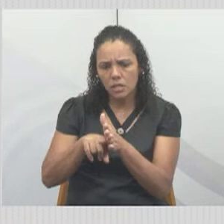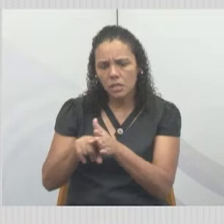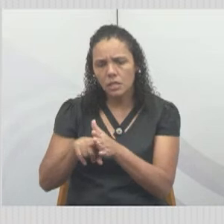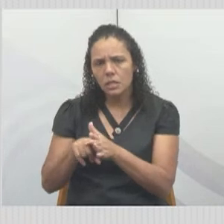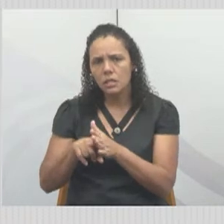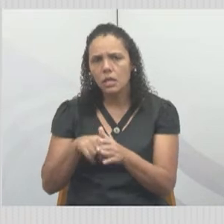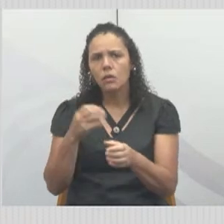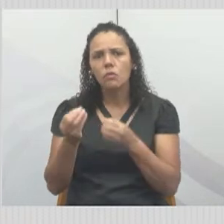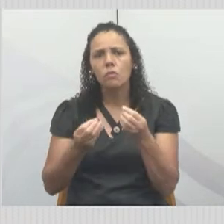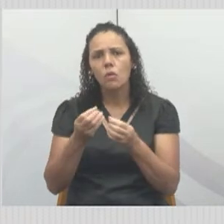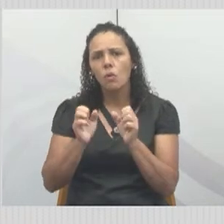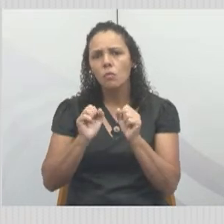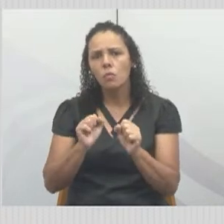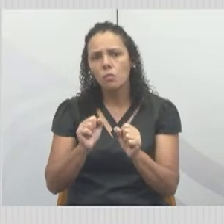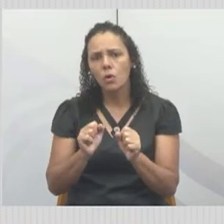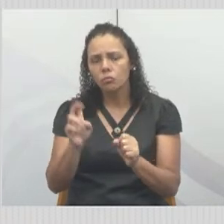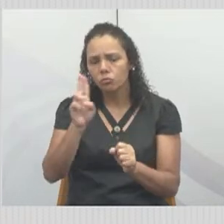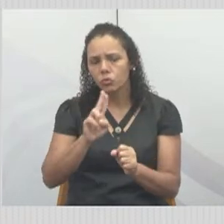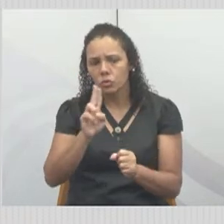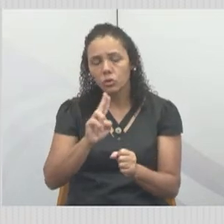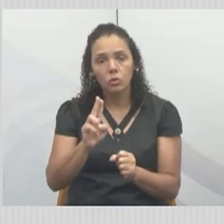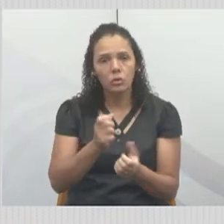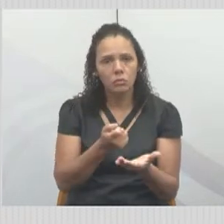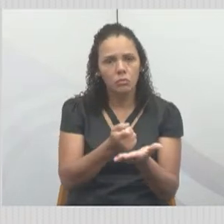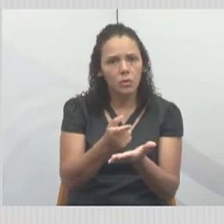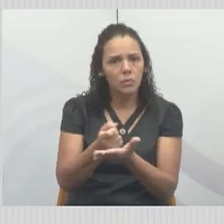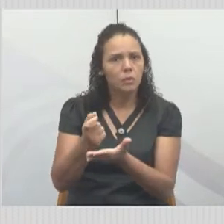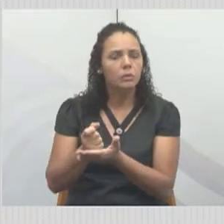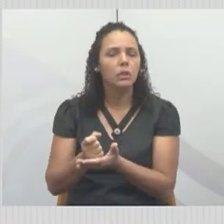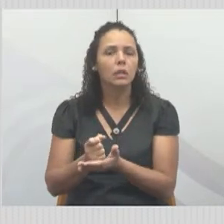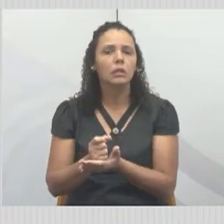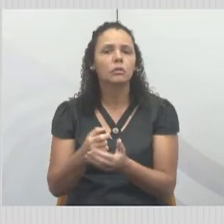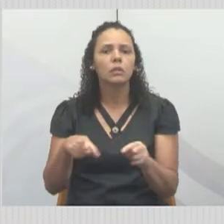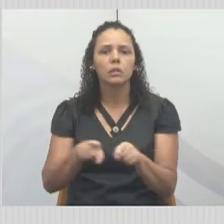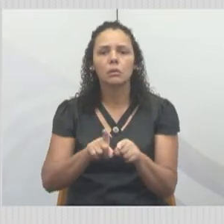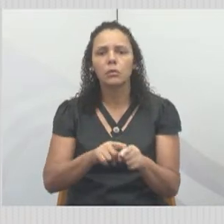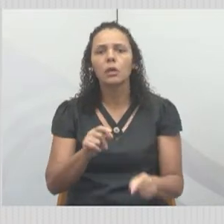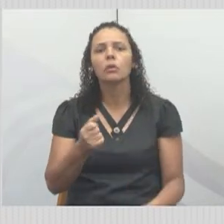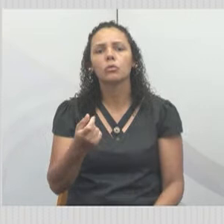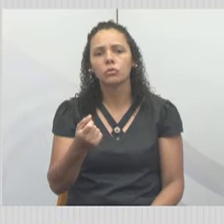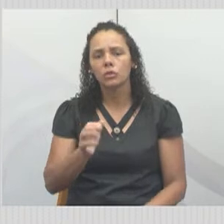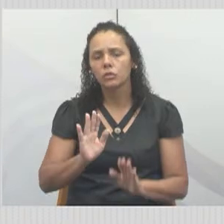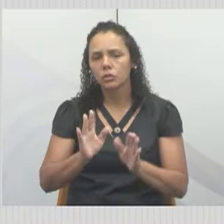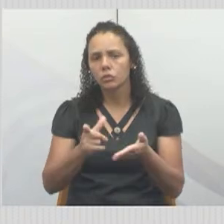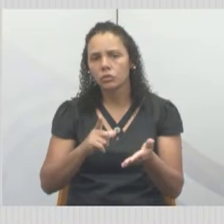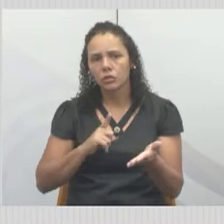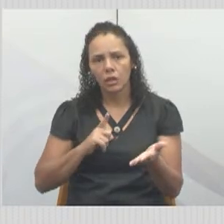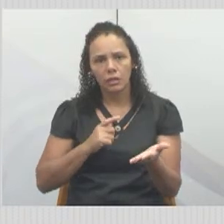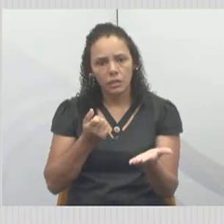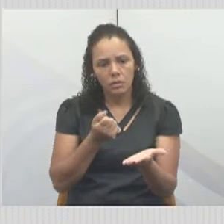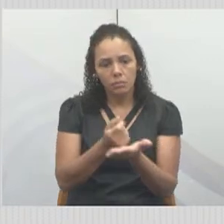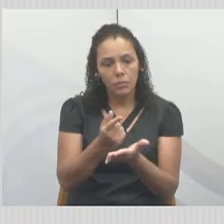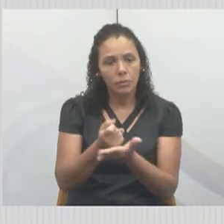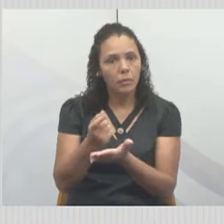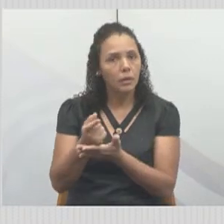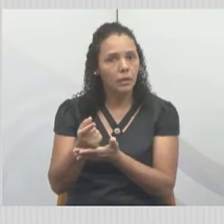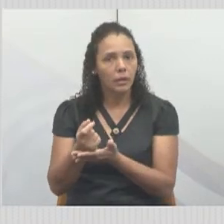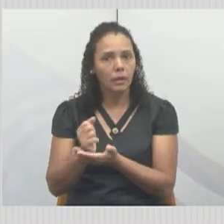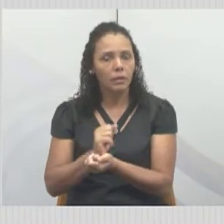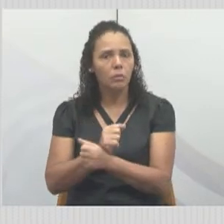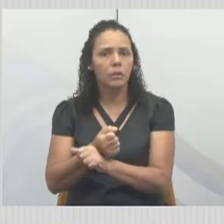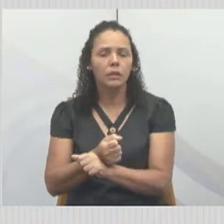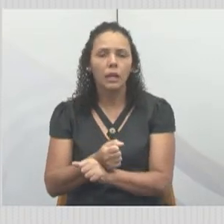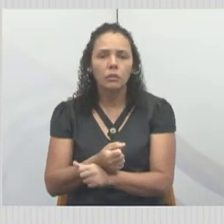que já existe de custo fixo, de custo com folha, né? Então, já existe um custo fixo e o que pode ser implementado de novo